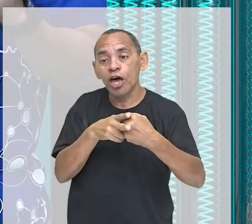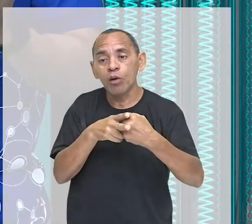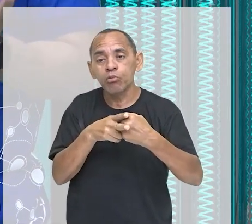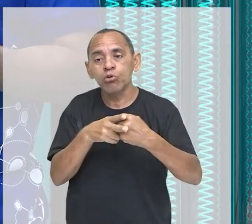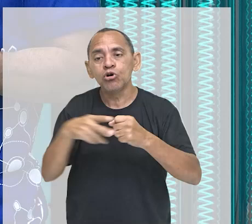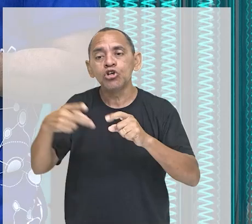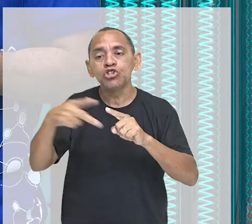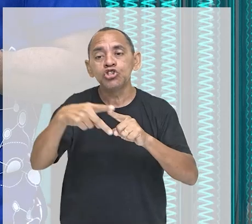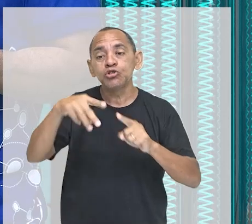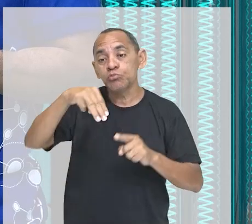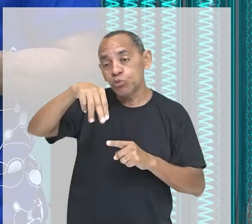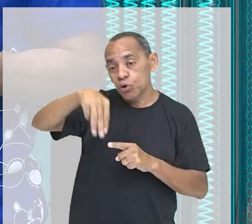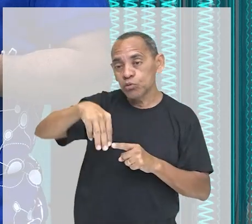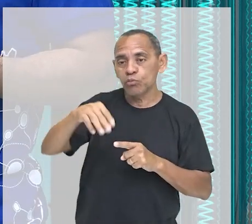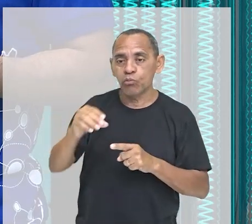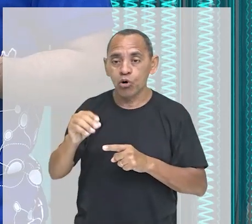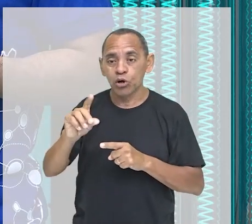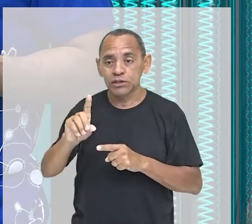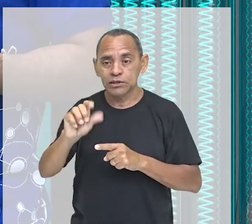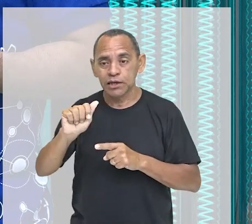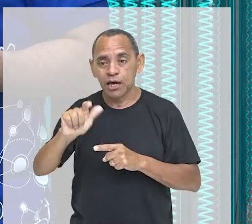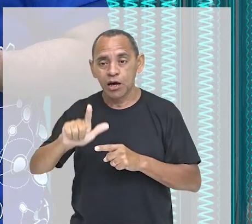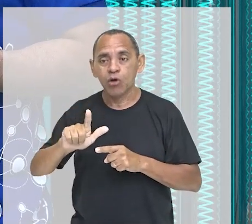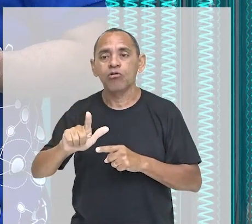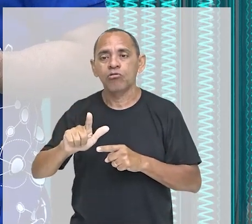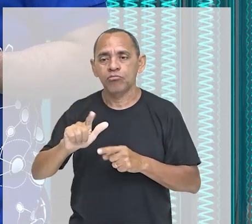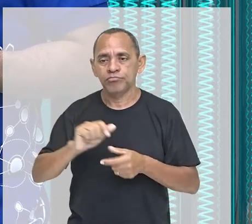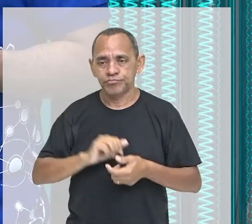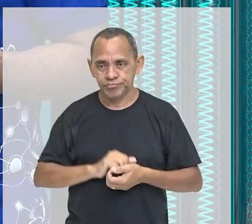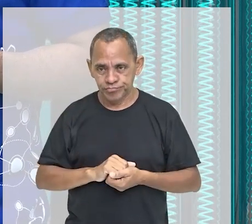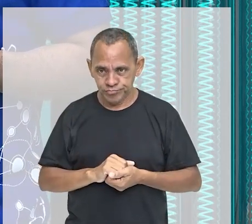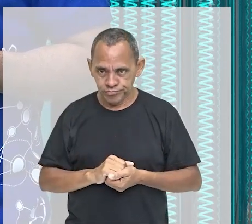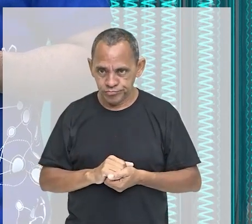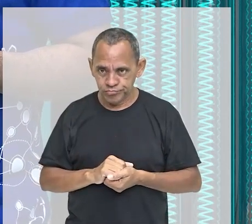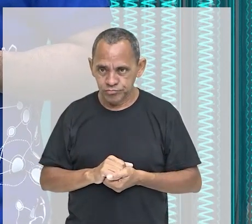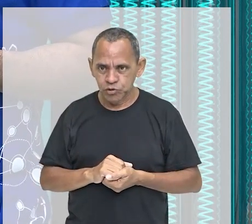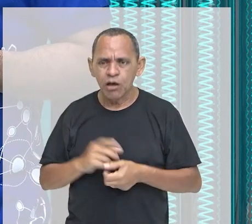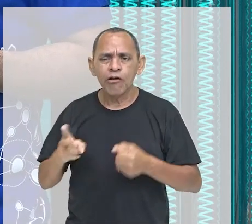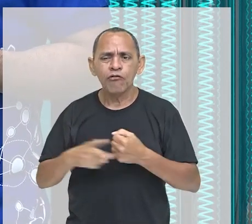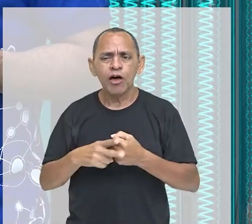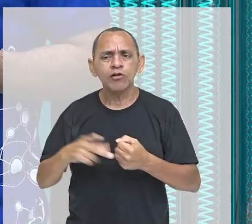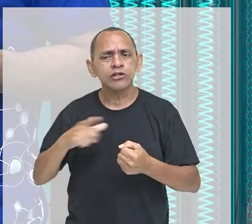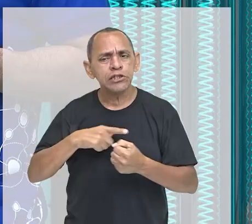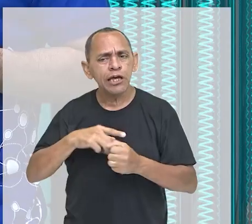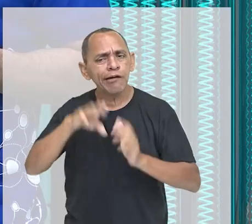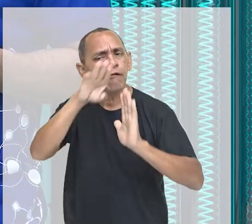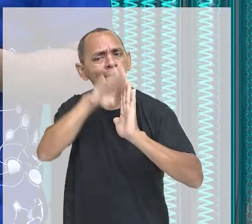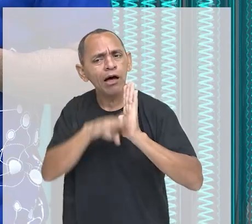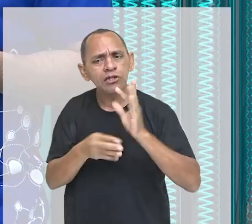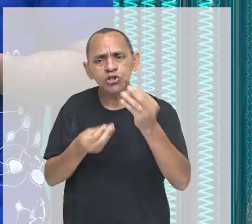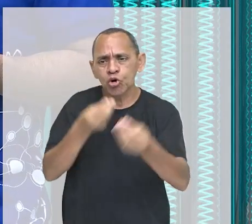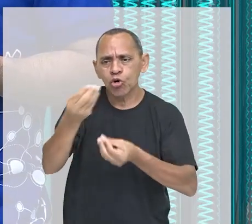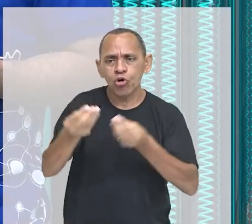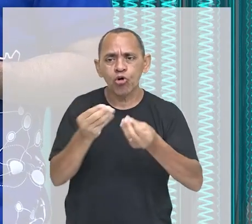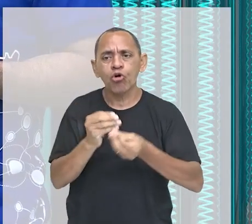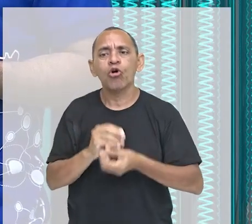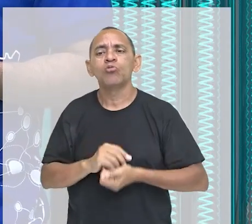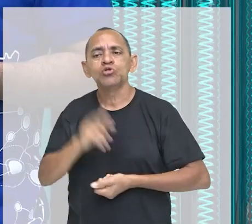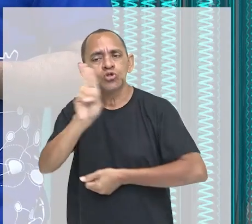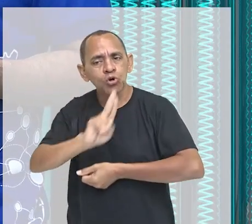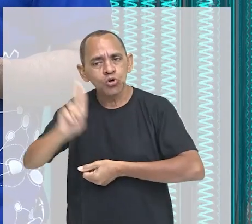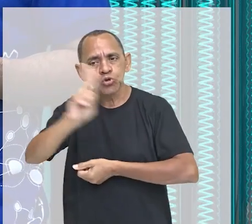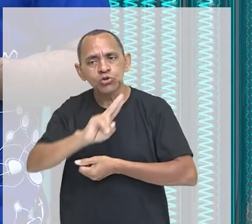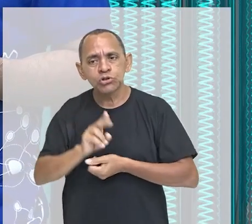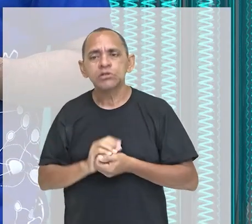gente entra com outro tipo de conteúdo, que são os verbos modais. Verbos modais têm essa classificação porque eles são